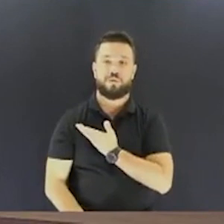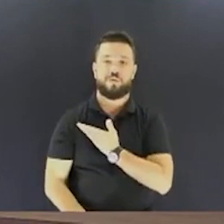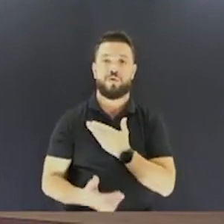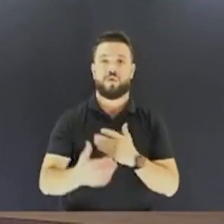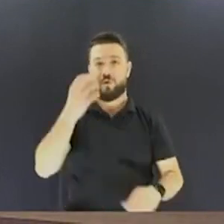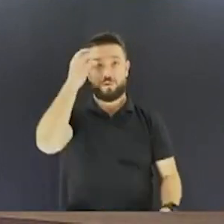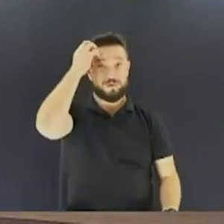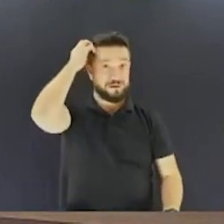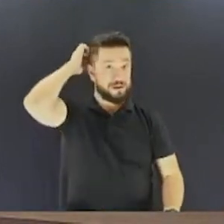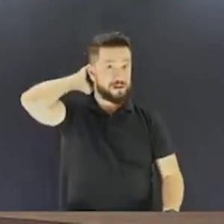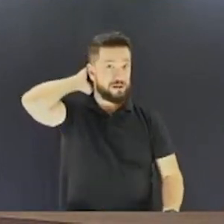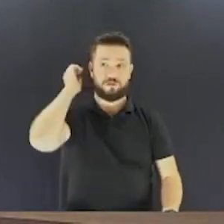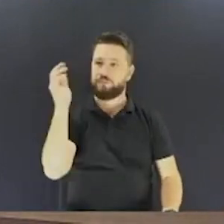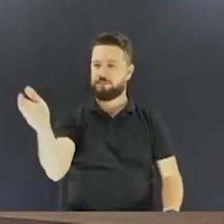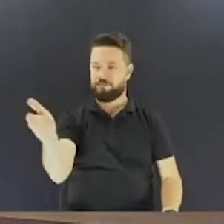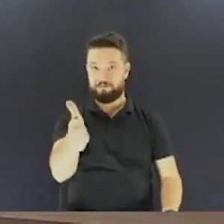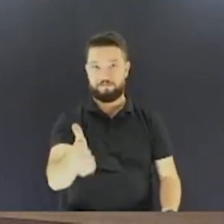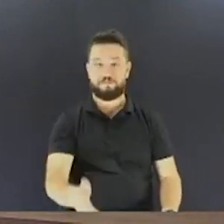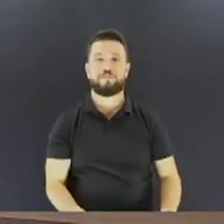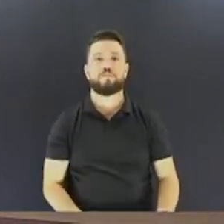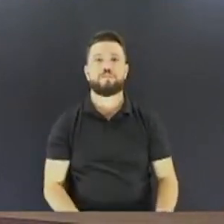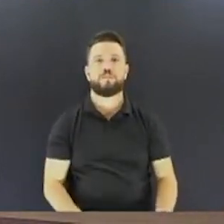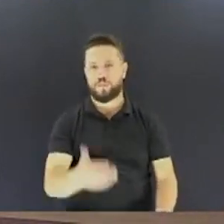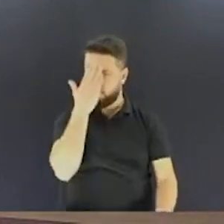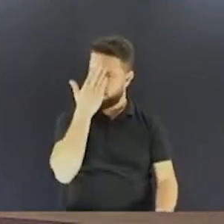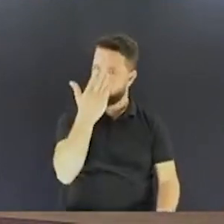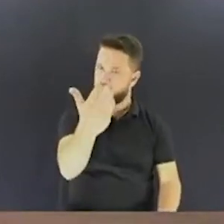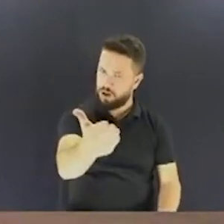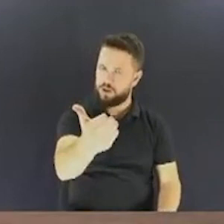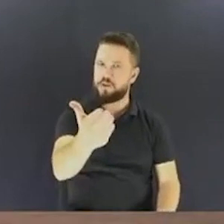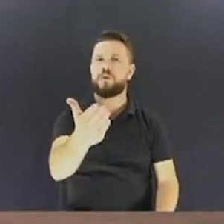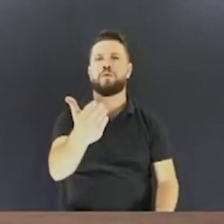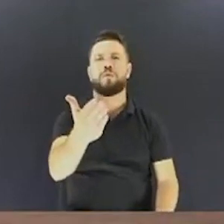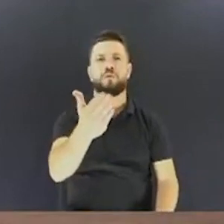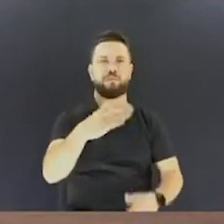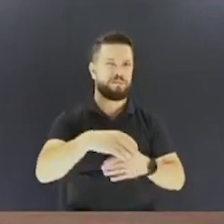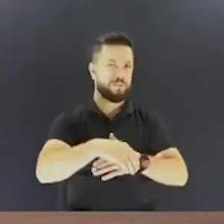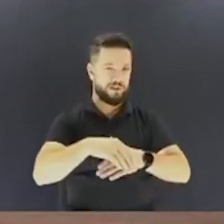suas considerações. Muito obrigado, meu caro Pir, pela